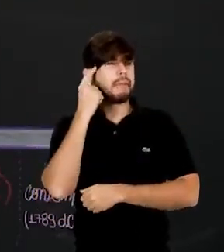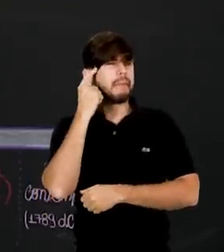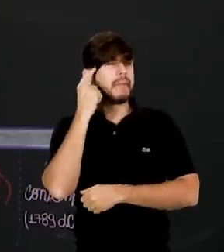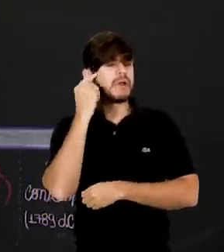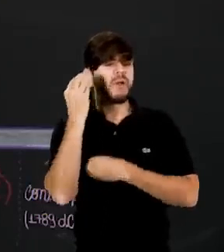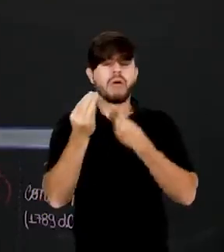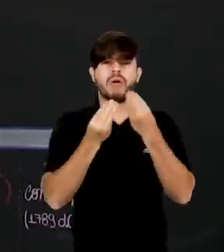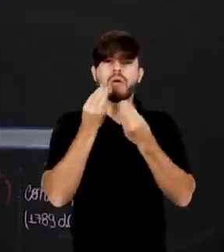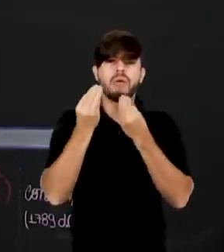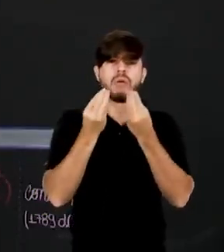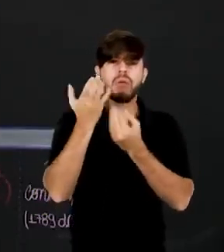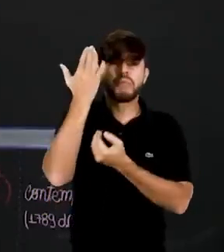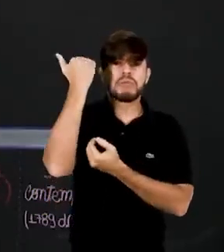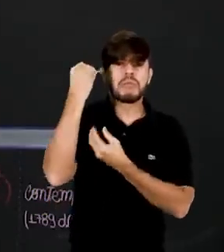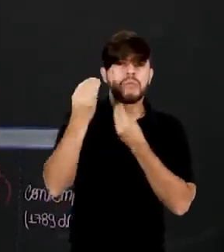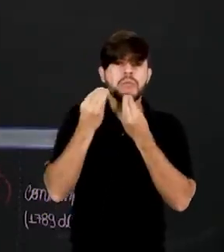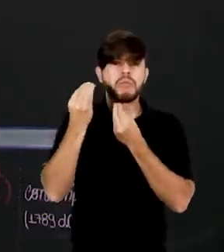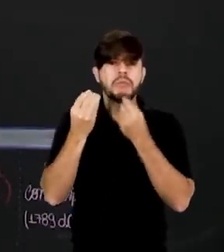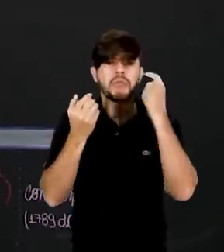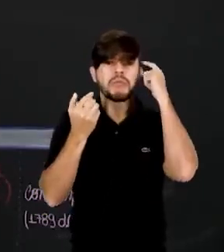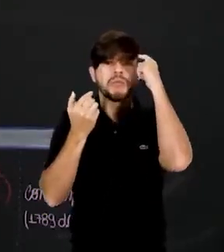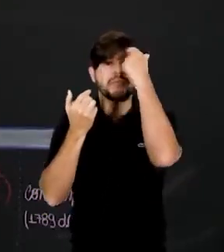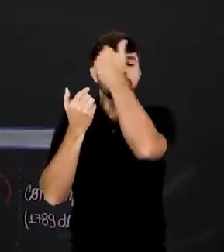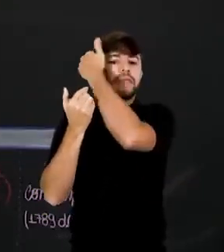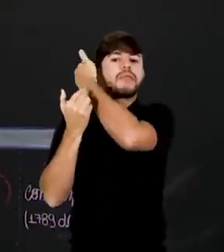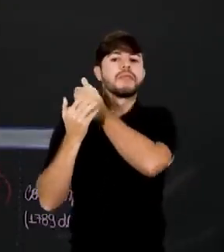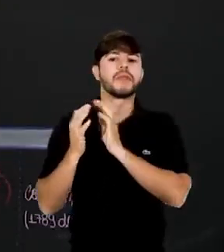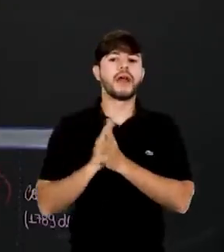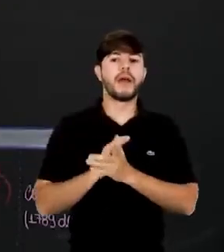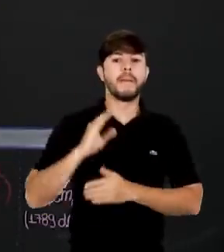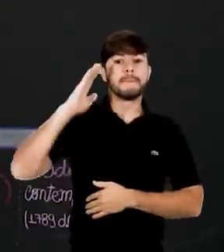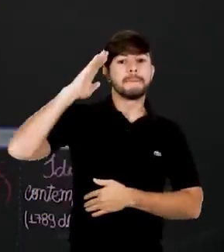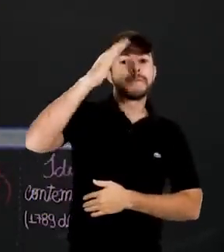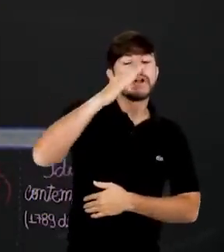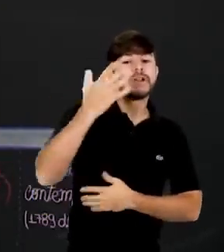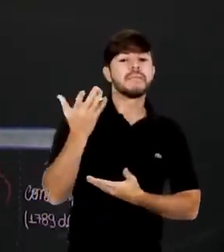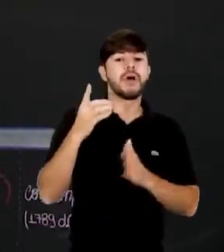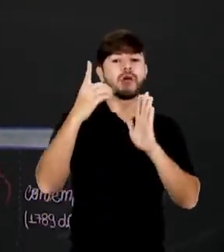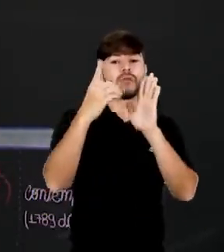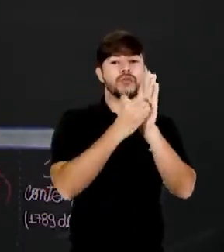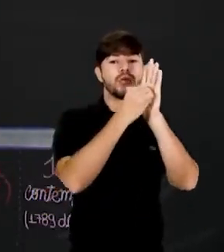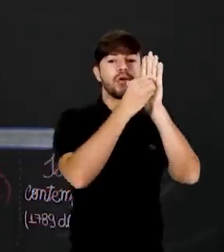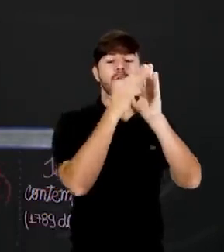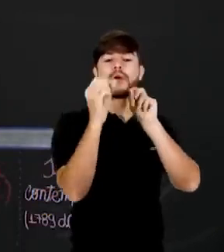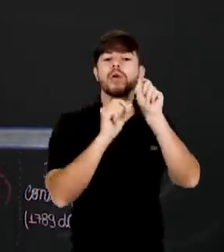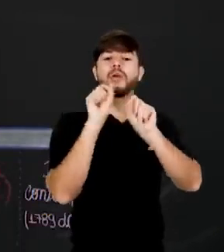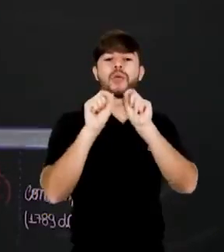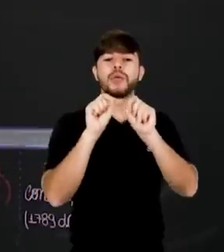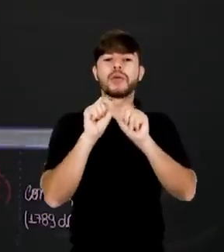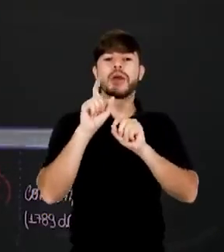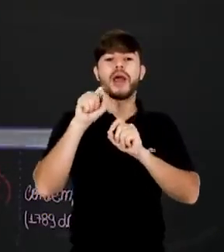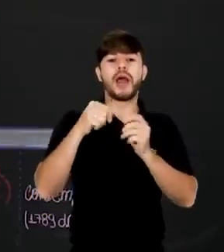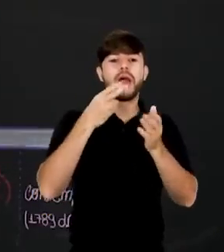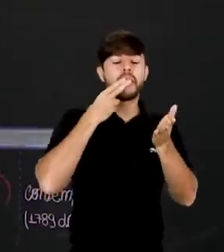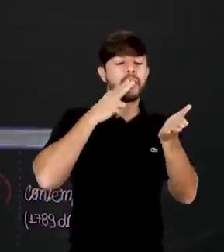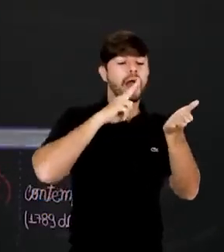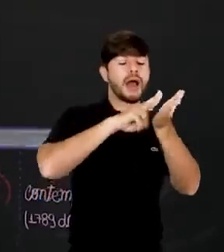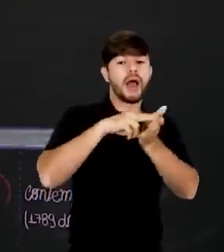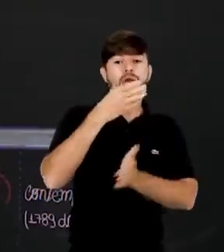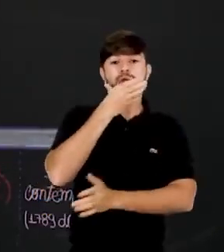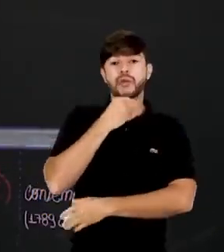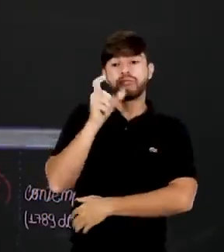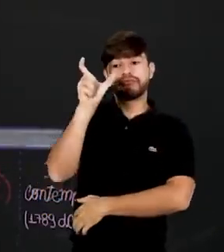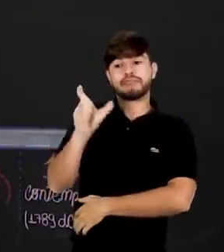gente sabe isso? Pois eu vou te dizer, o principal documento, a principal fonte que a gente tem desse encontro é a carta que Pero